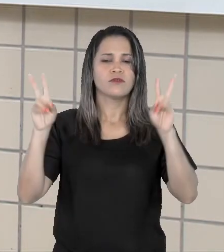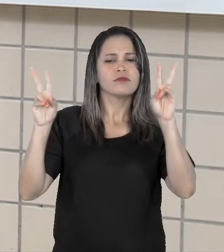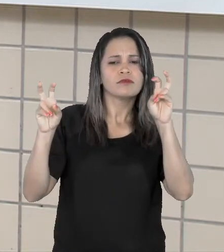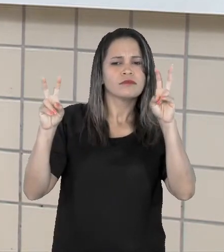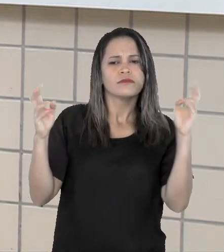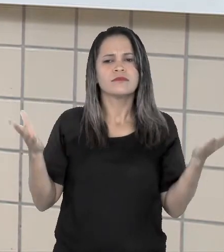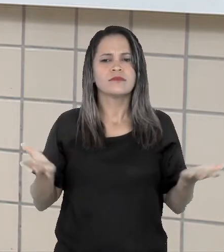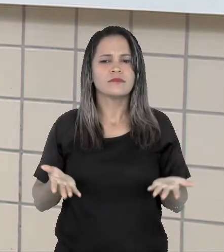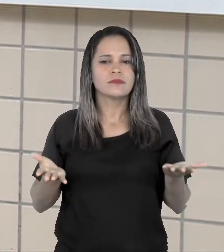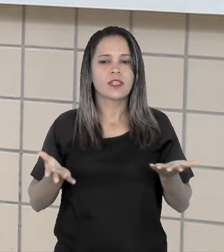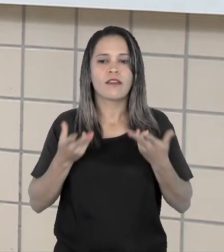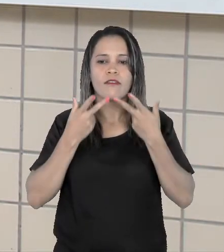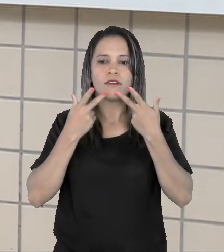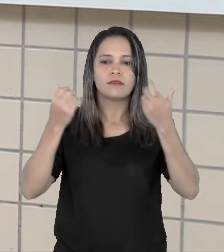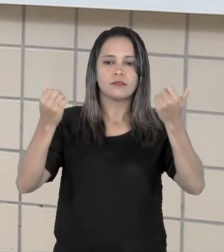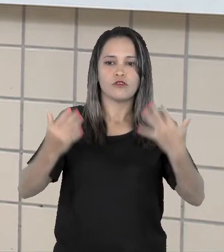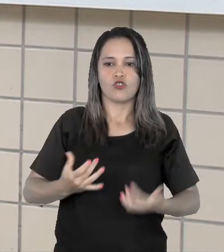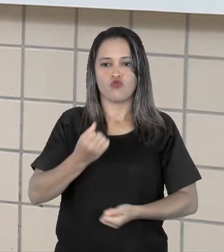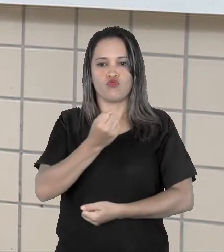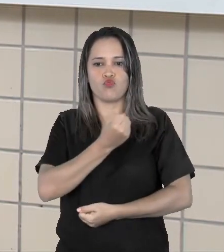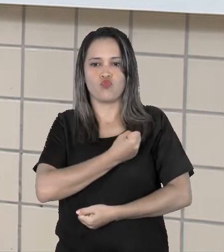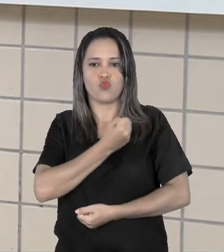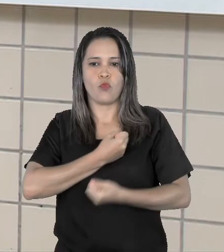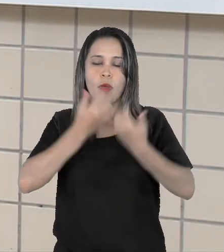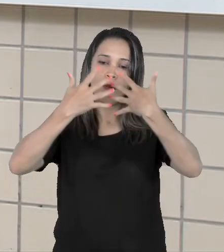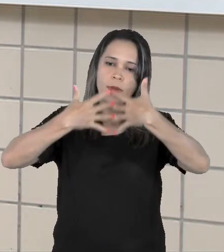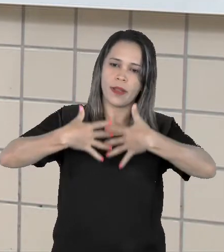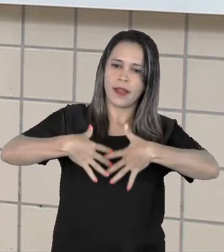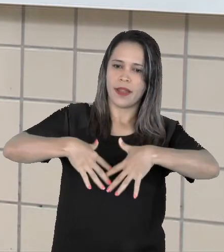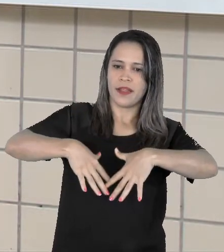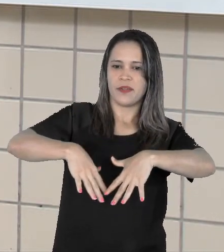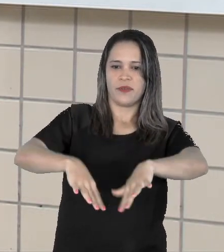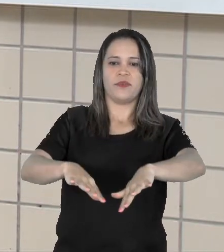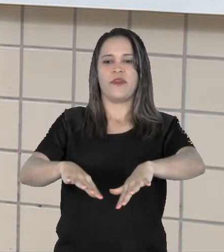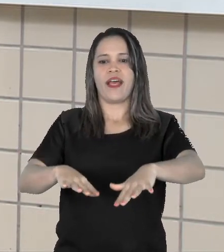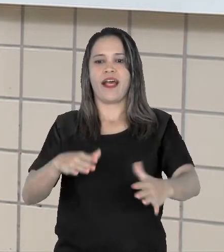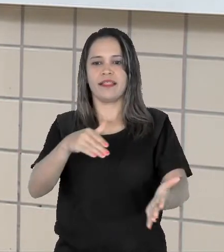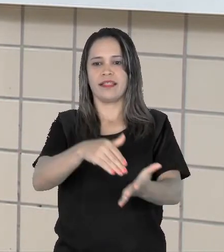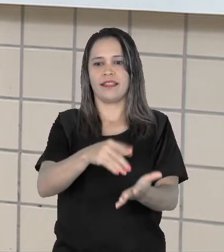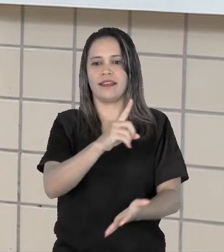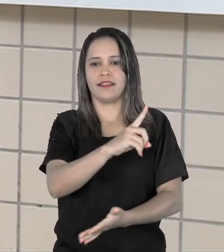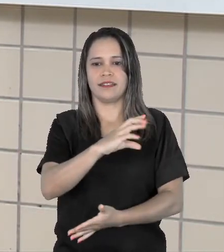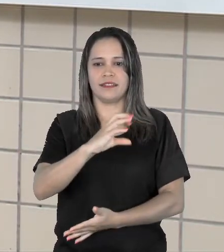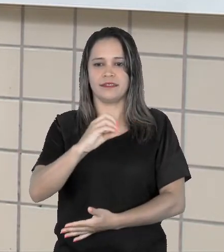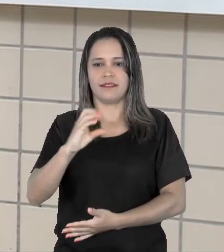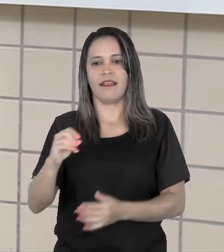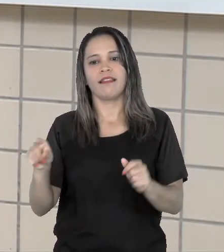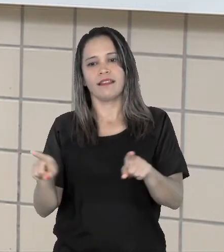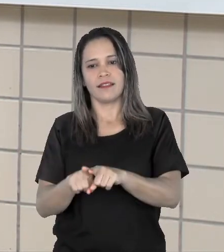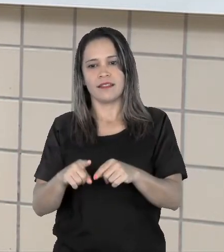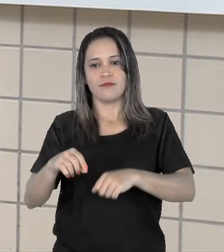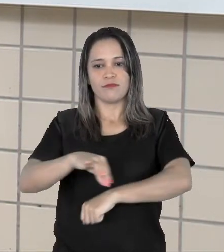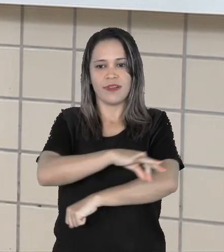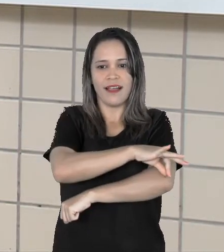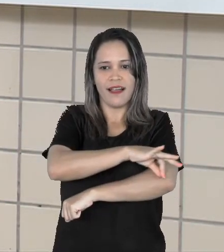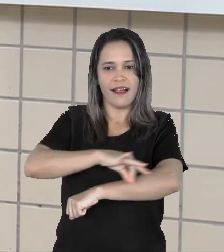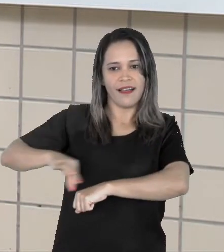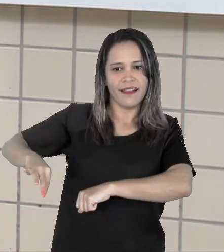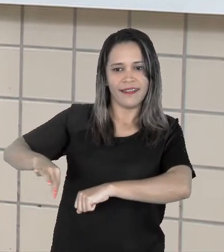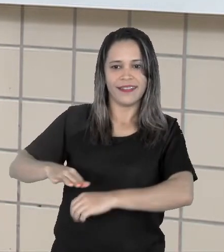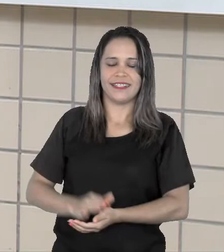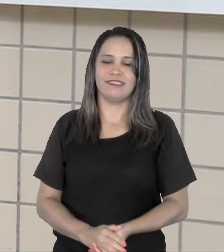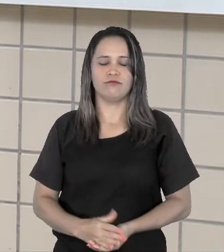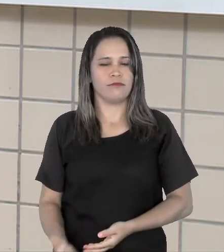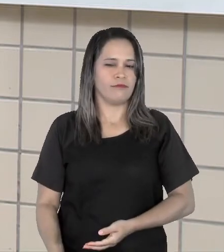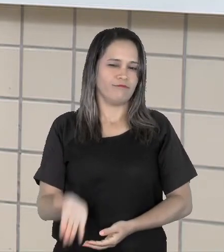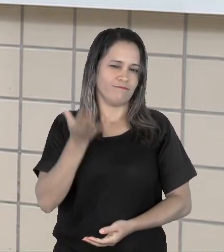hoje? Falaremos sobre números naturais até 100 e sobre a reta numérica. Vamos